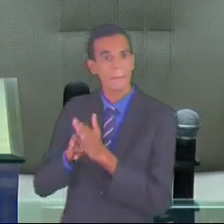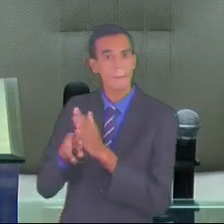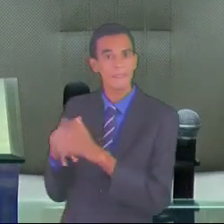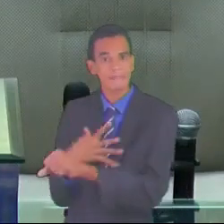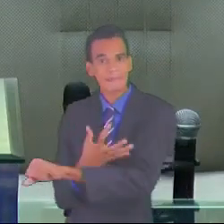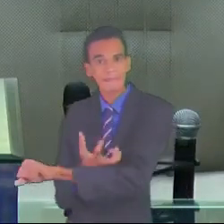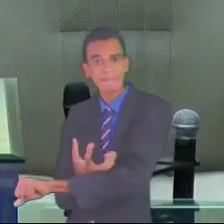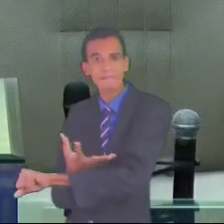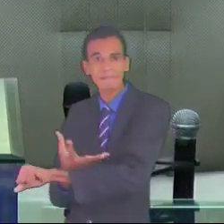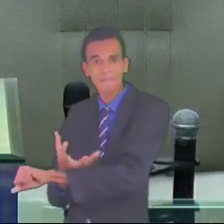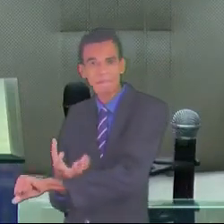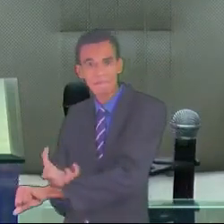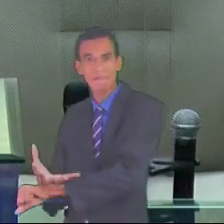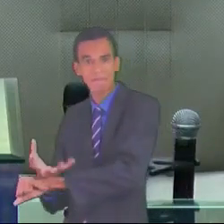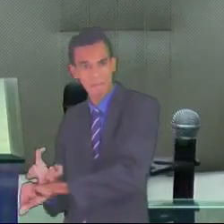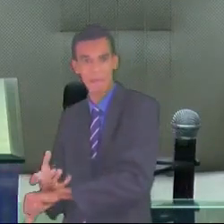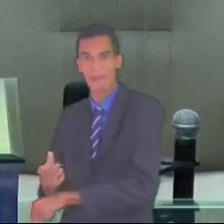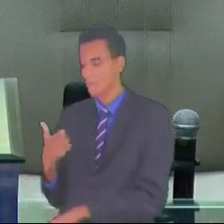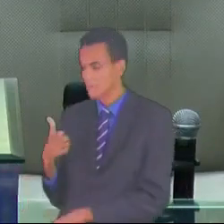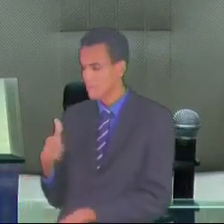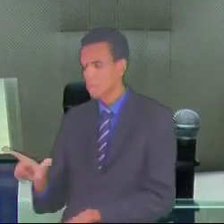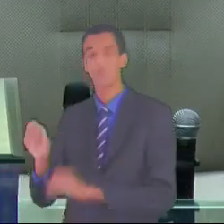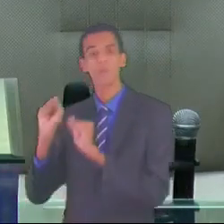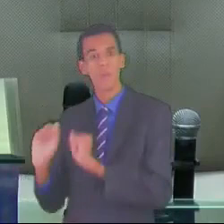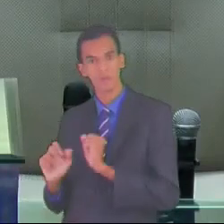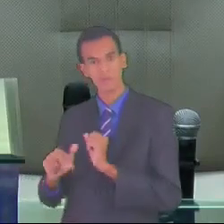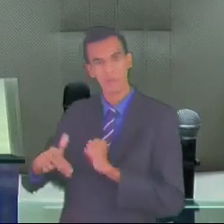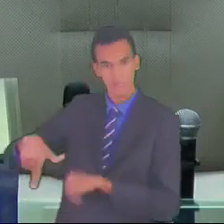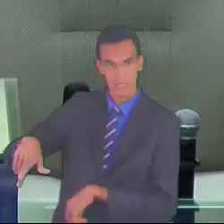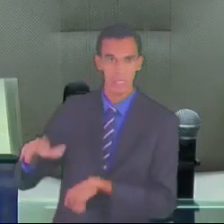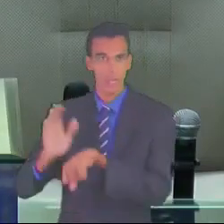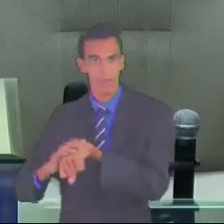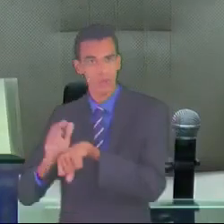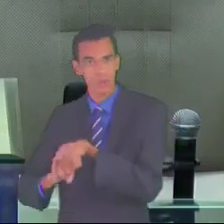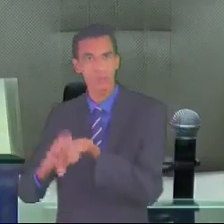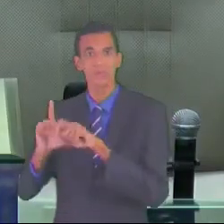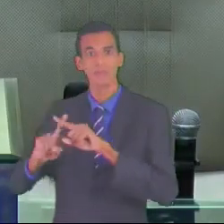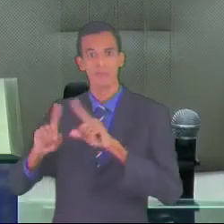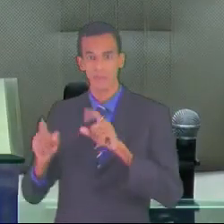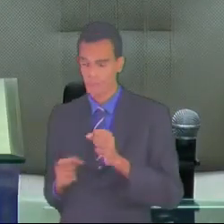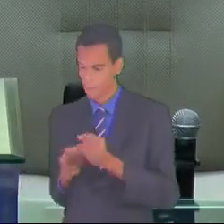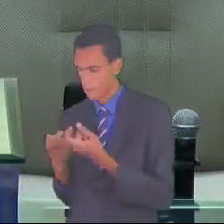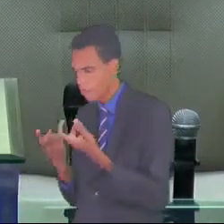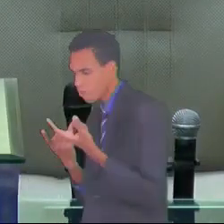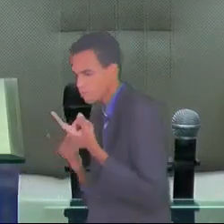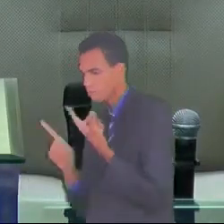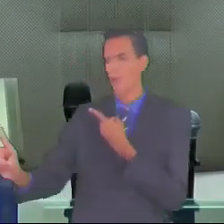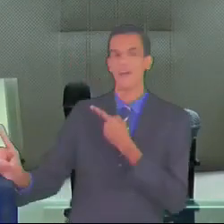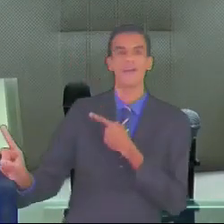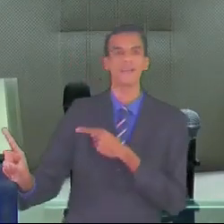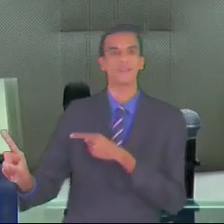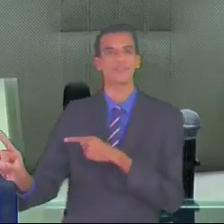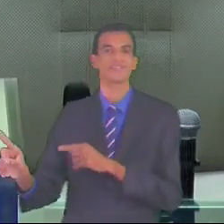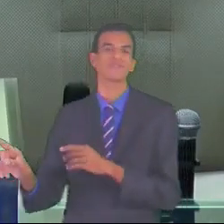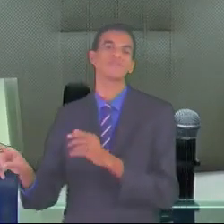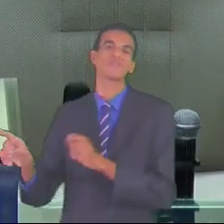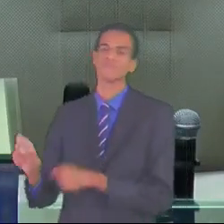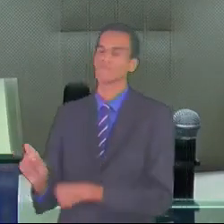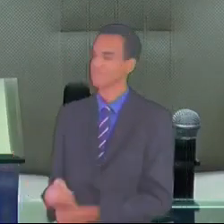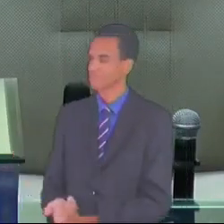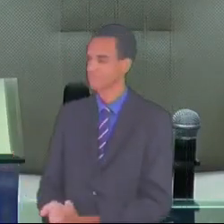ressequido. Ele sabe que outro que pode andar, apesar da enfermidade, atropela todo mundo e desce quando as águas são